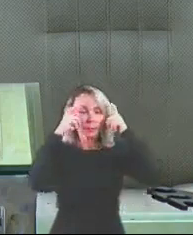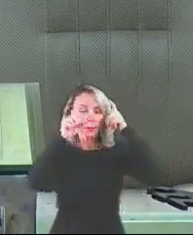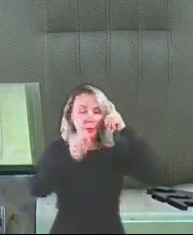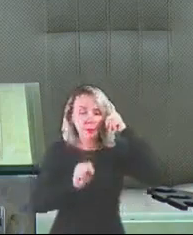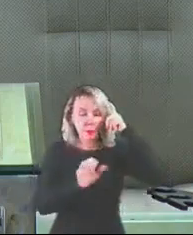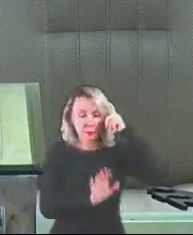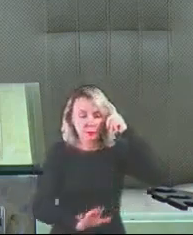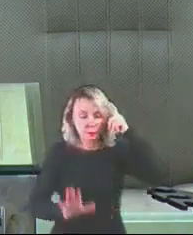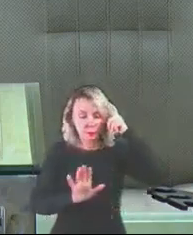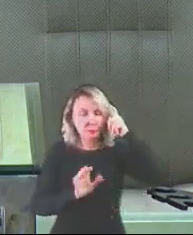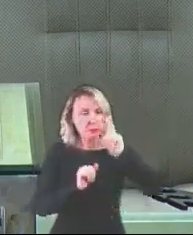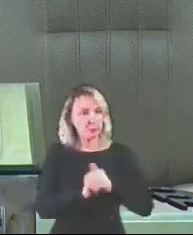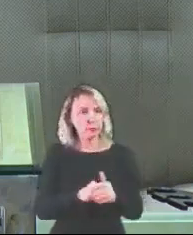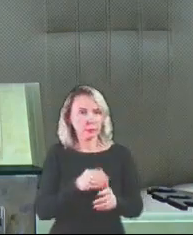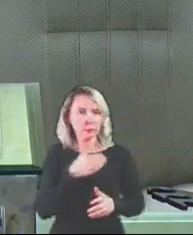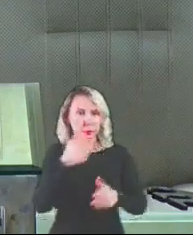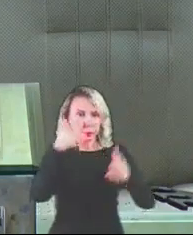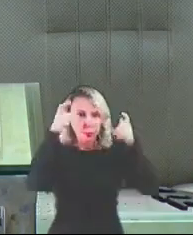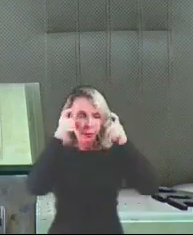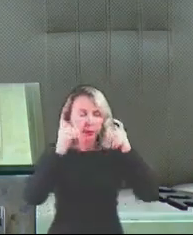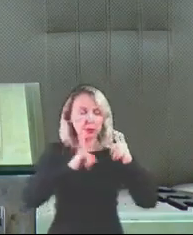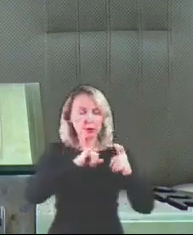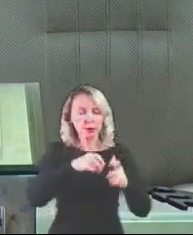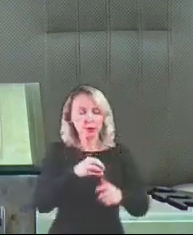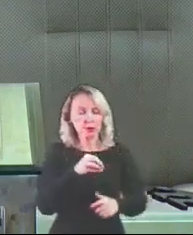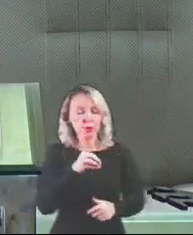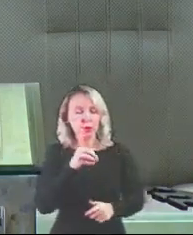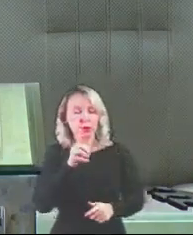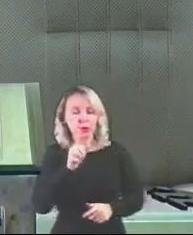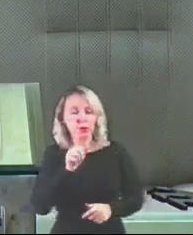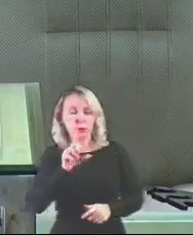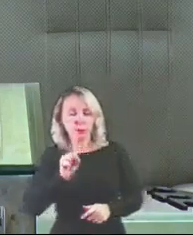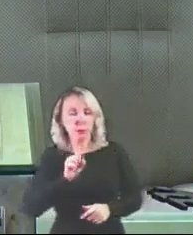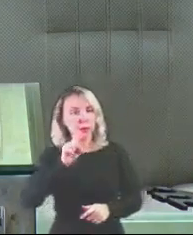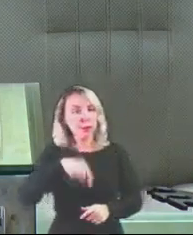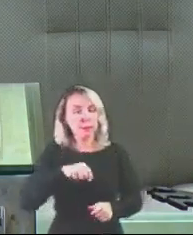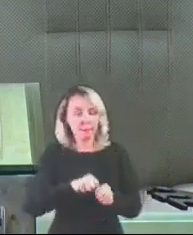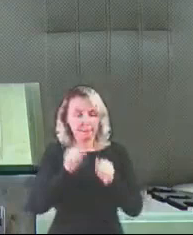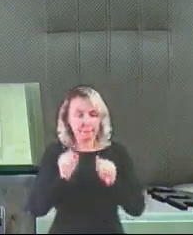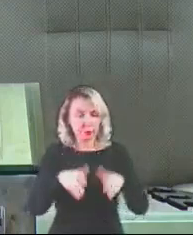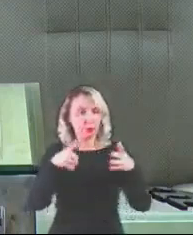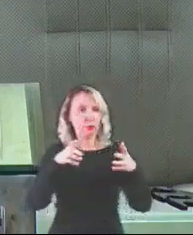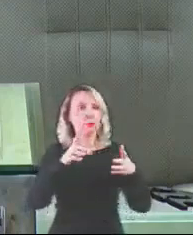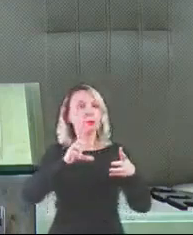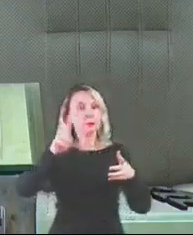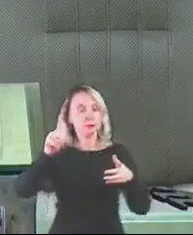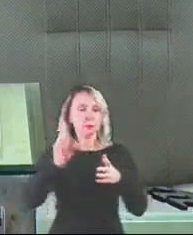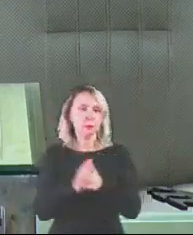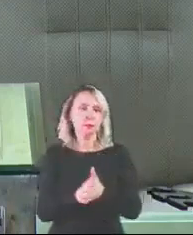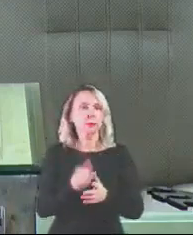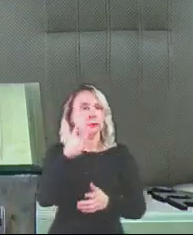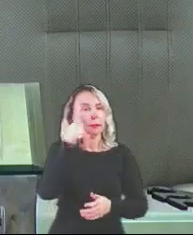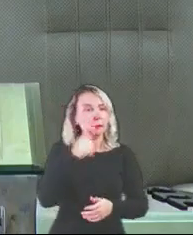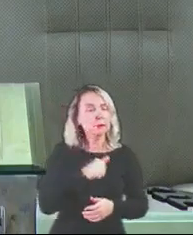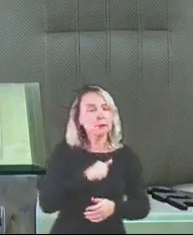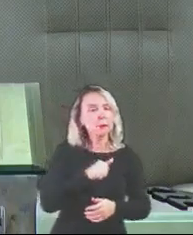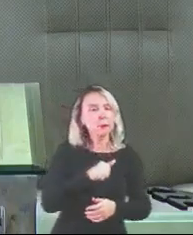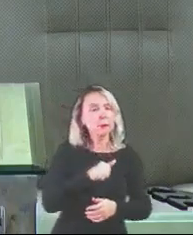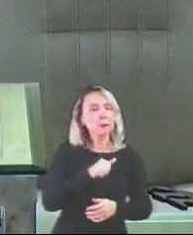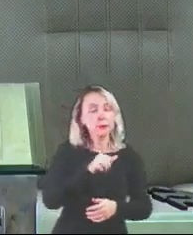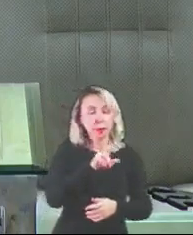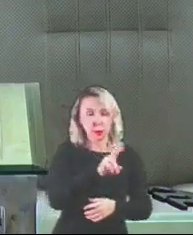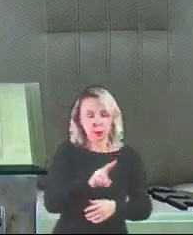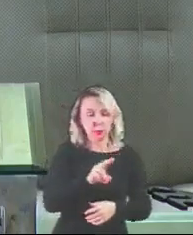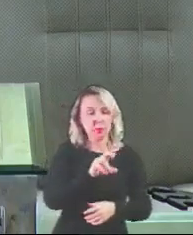Joás é um milagre de Deus, irmãos. A Bíblia diz que Atalia é avó de Joás.